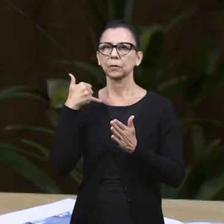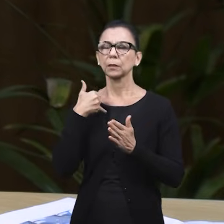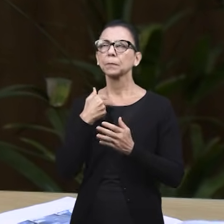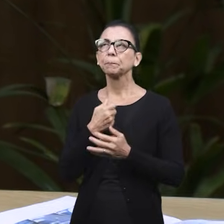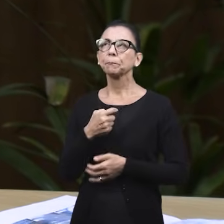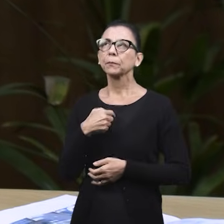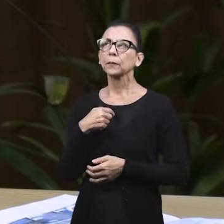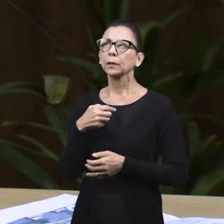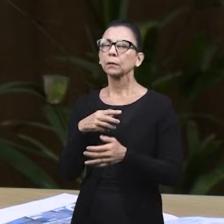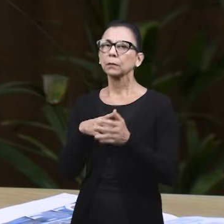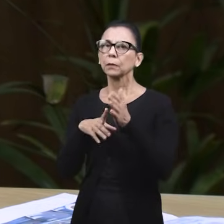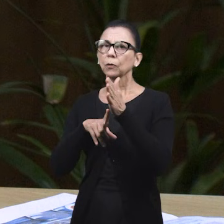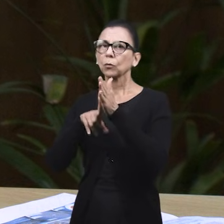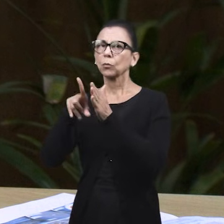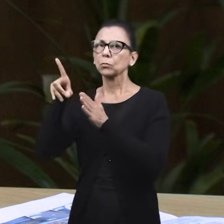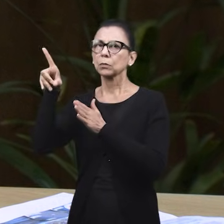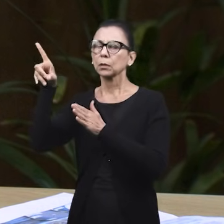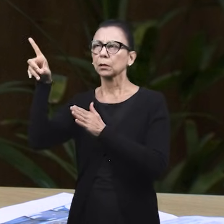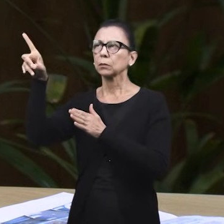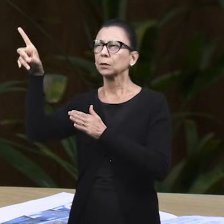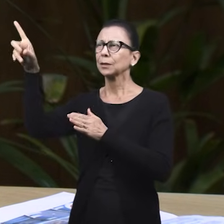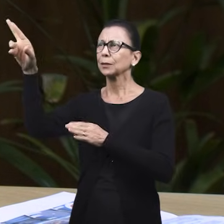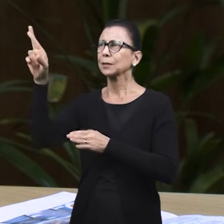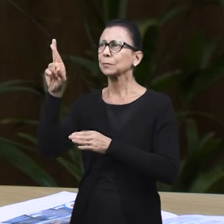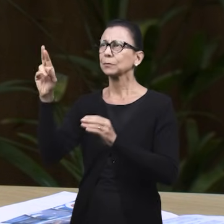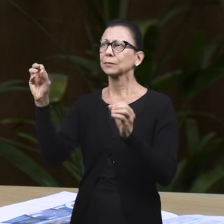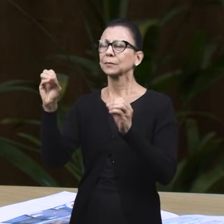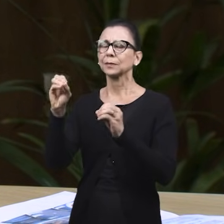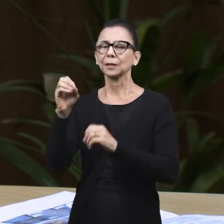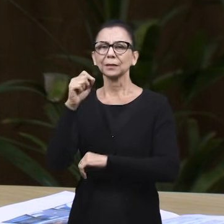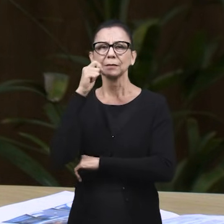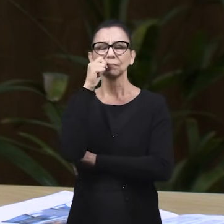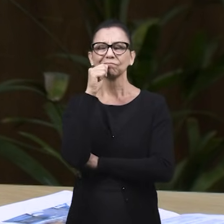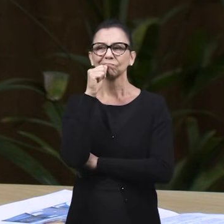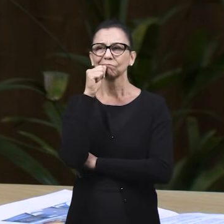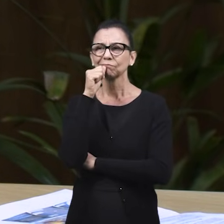E eu estava consultando o Senhor não estava me falando.